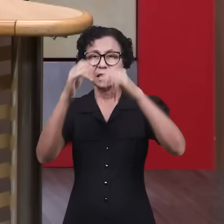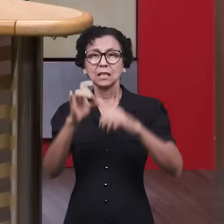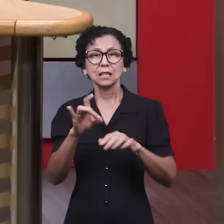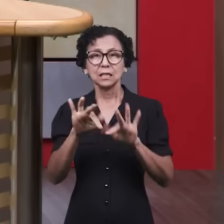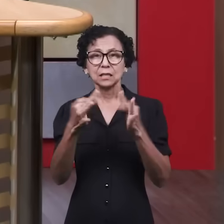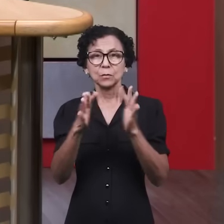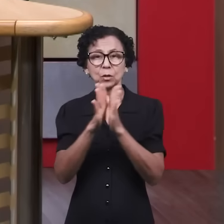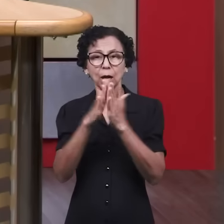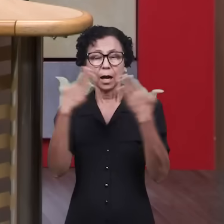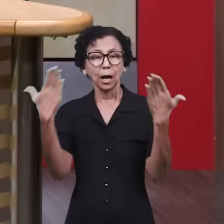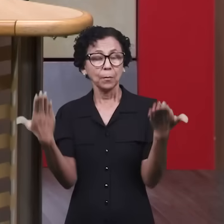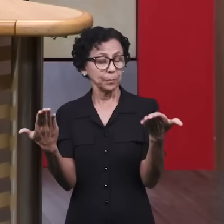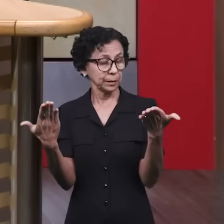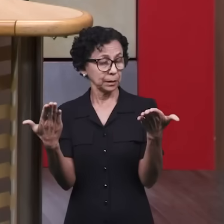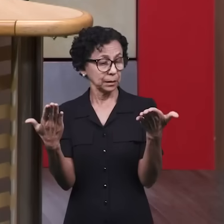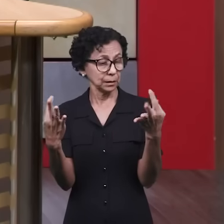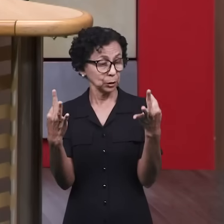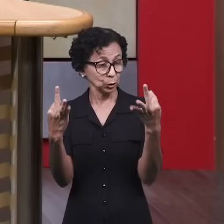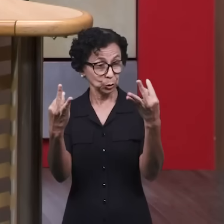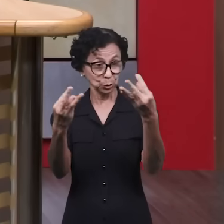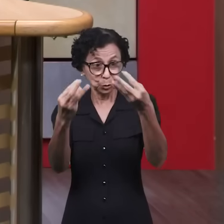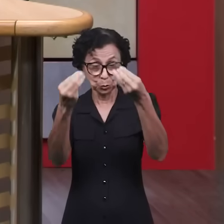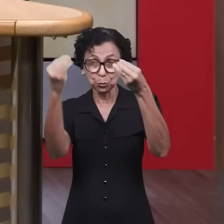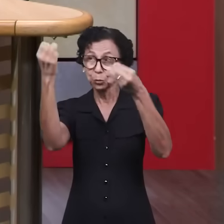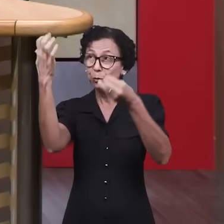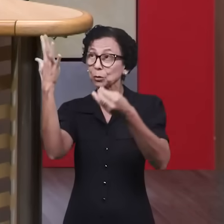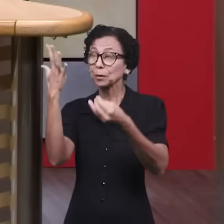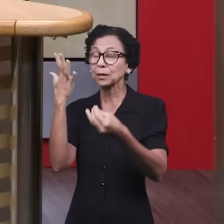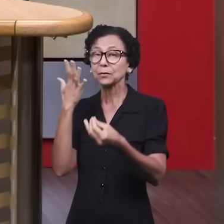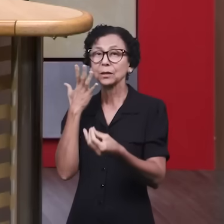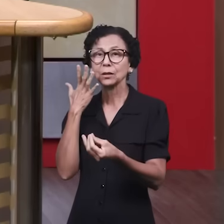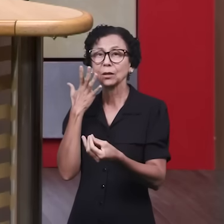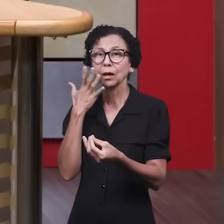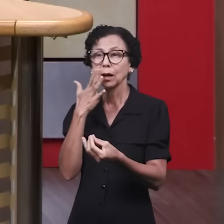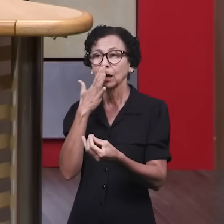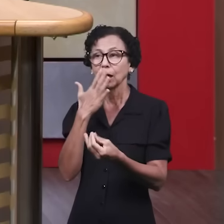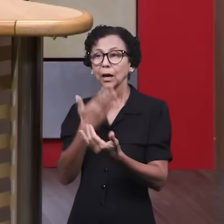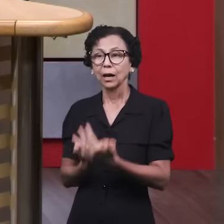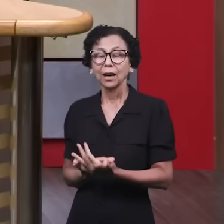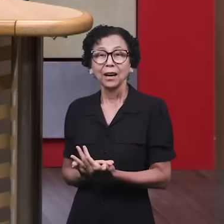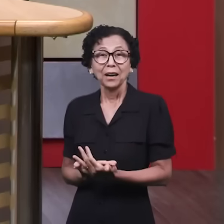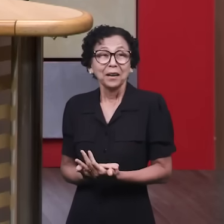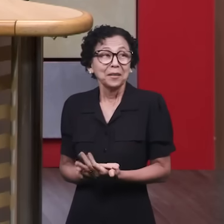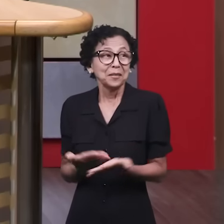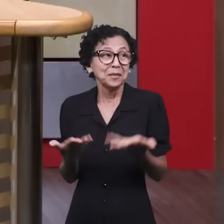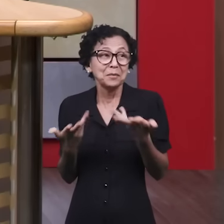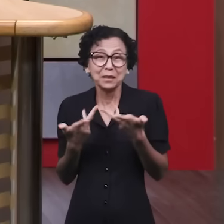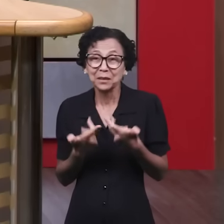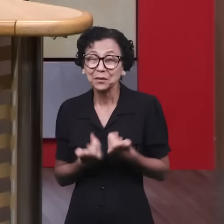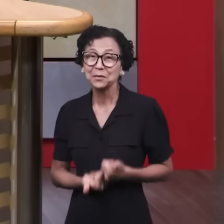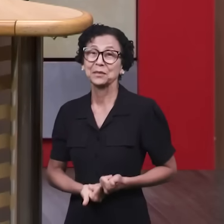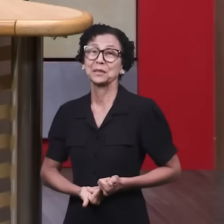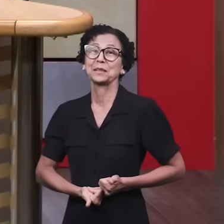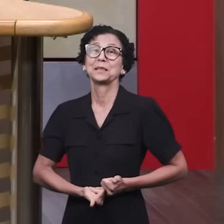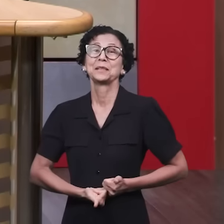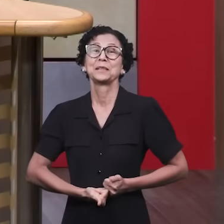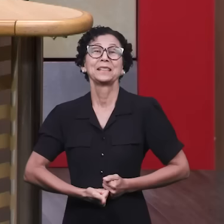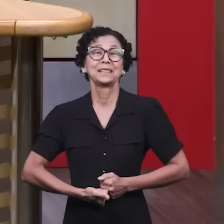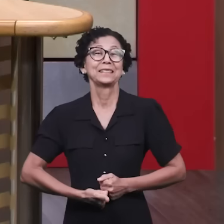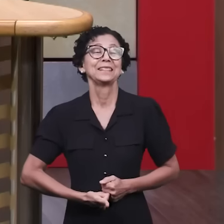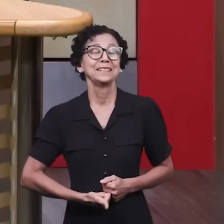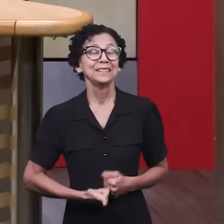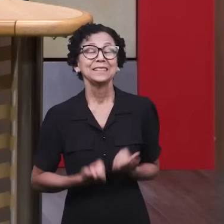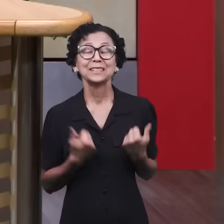assim, de graça para mim, assim. Uma coisa extraordinária. Eu fiquei maravilhado, porque foi o primeiro a receber a bênção. Porque então você vê o seguinte, onde é que você tirou isso? Onde é que